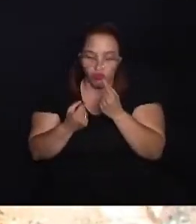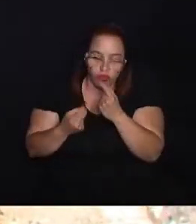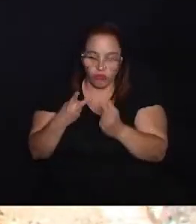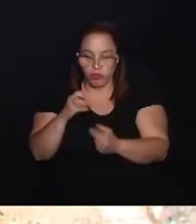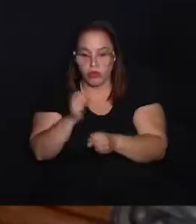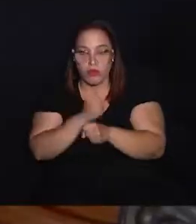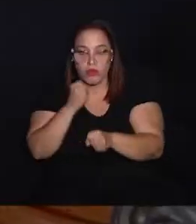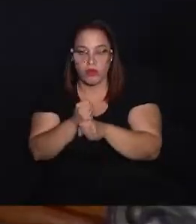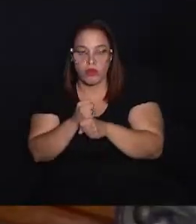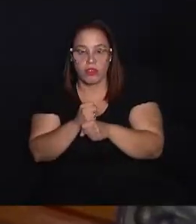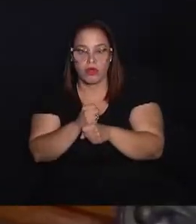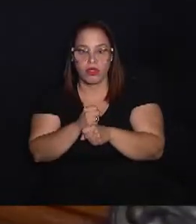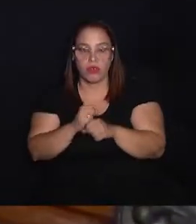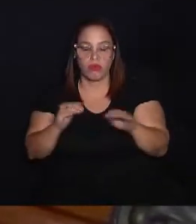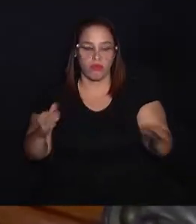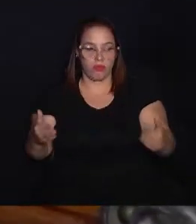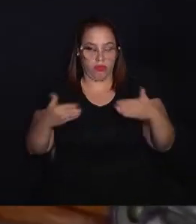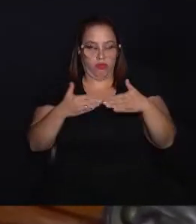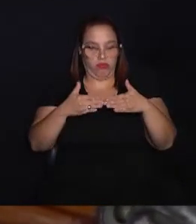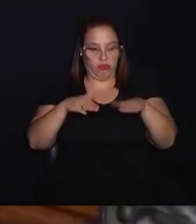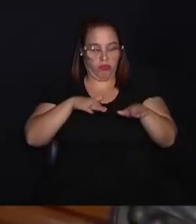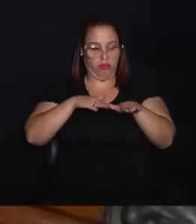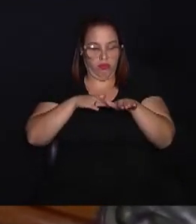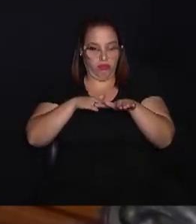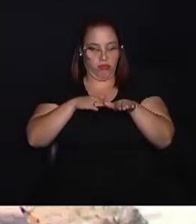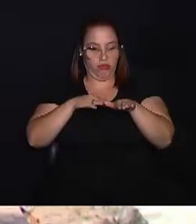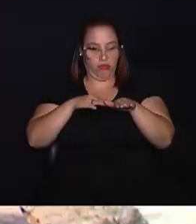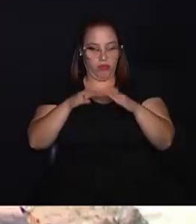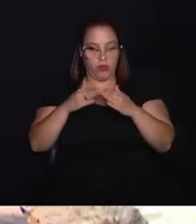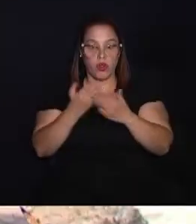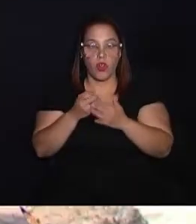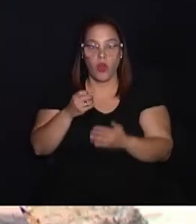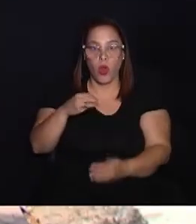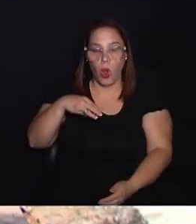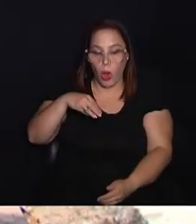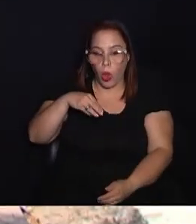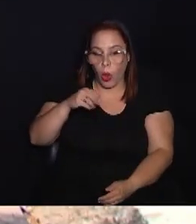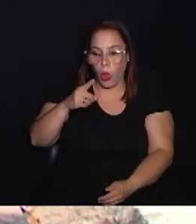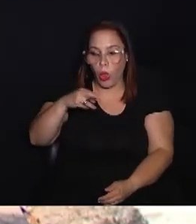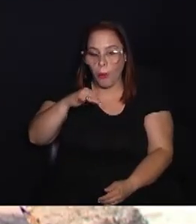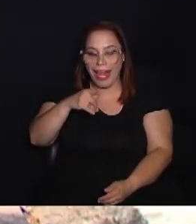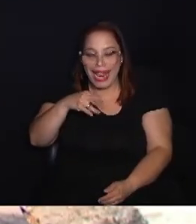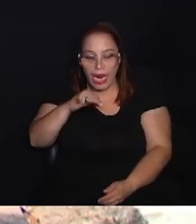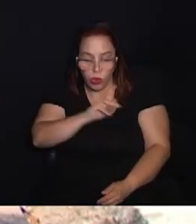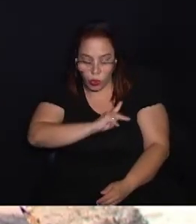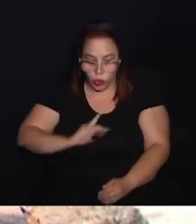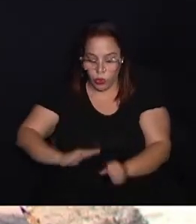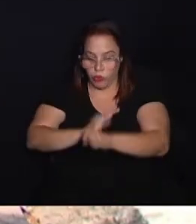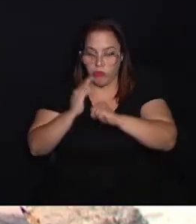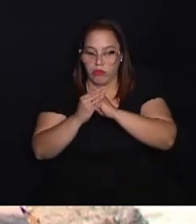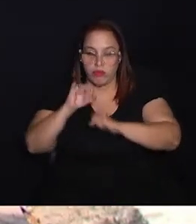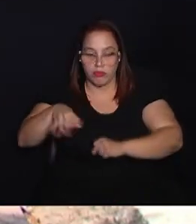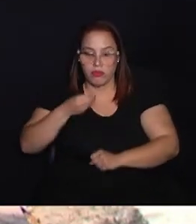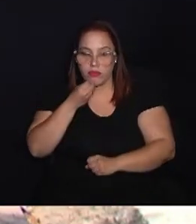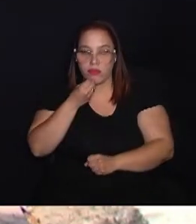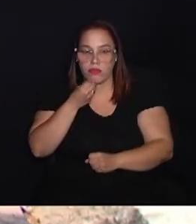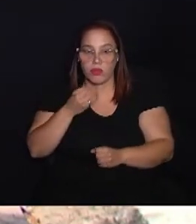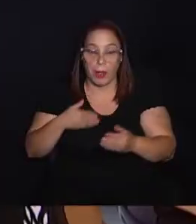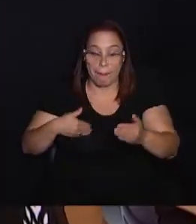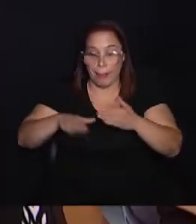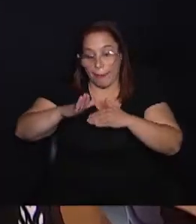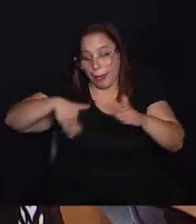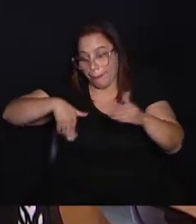que seja assim. Por isso, o Departamento de Limpeza Urbana da Secretaria de Serviços Públicos teve um esquema especial